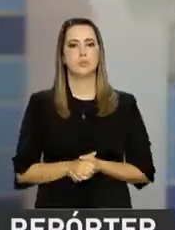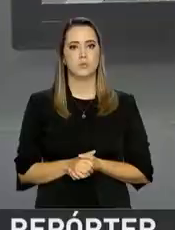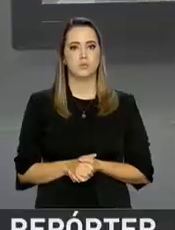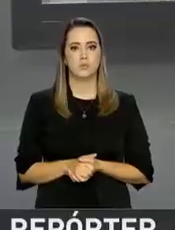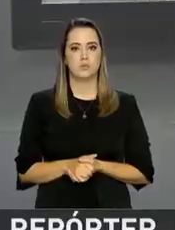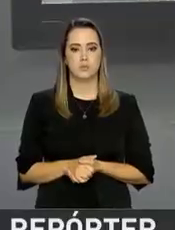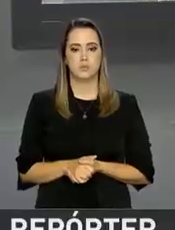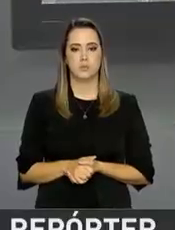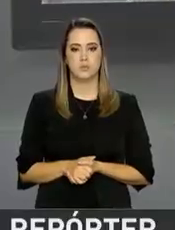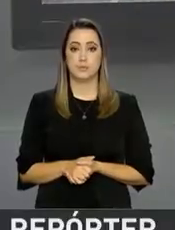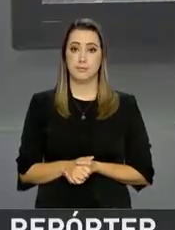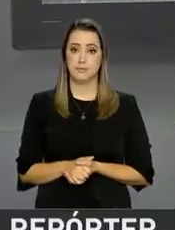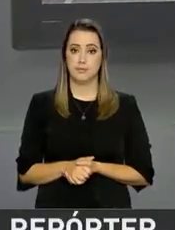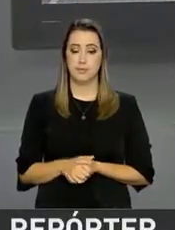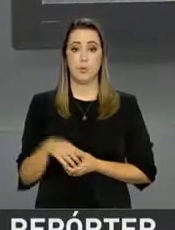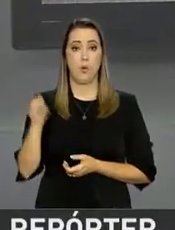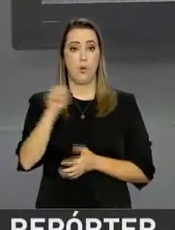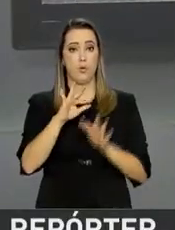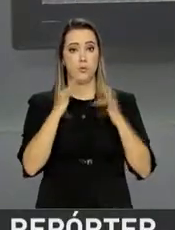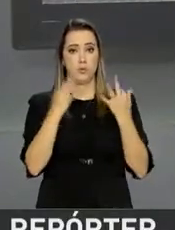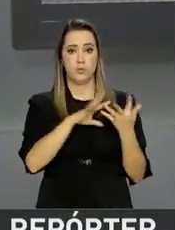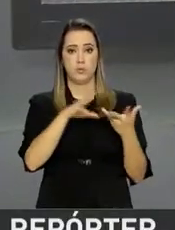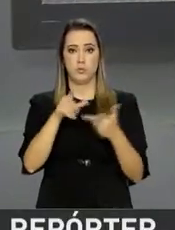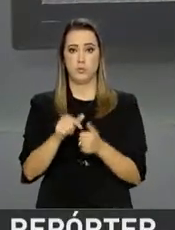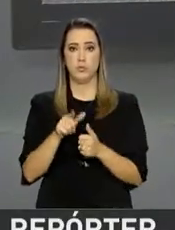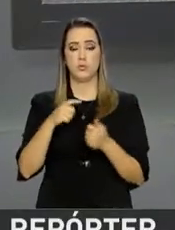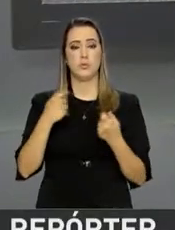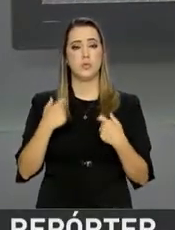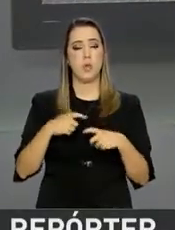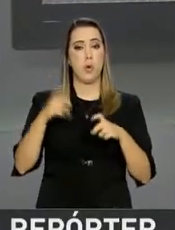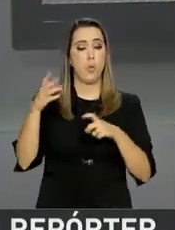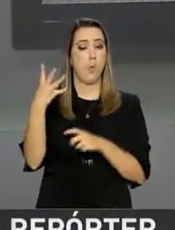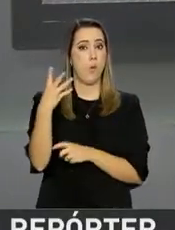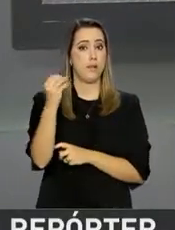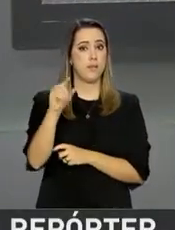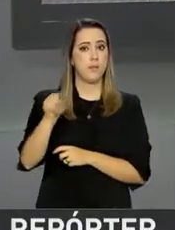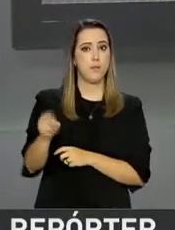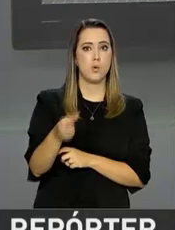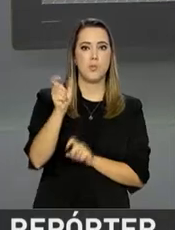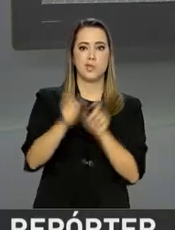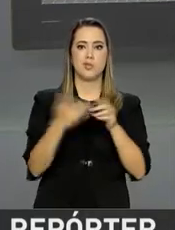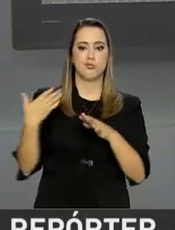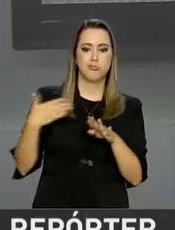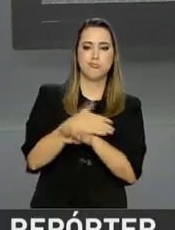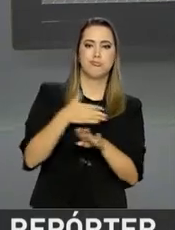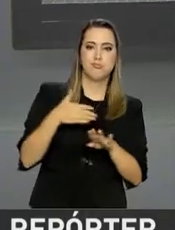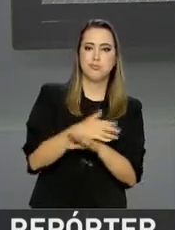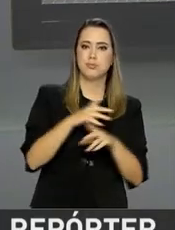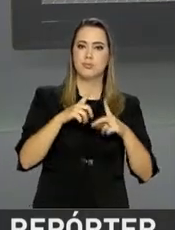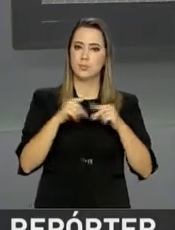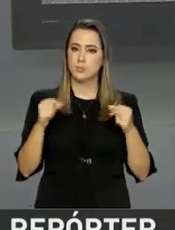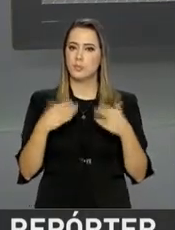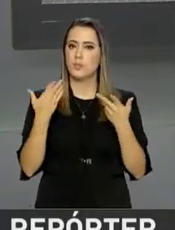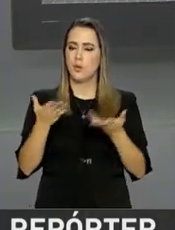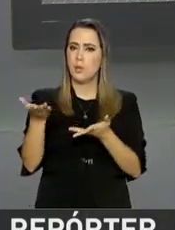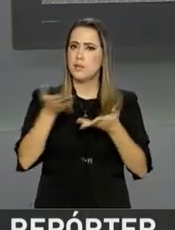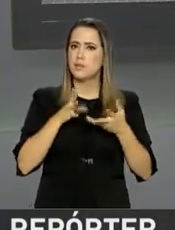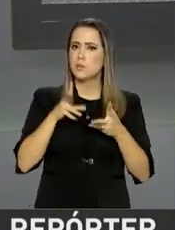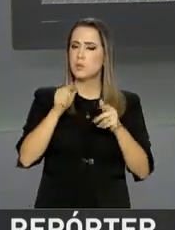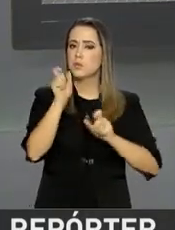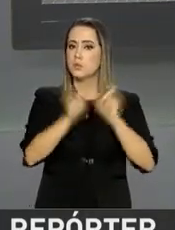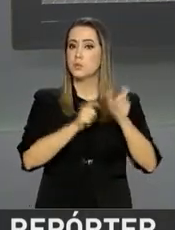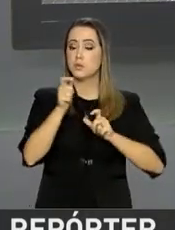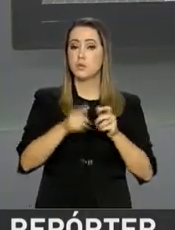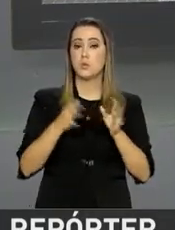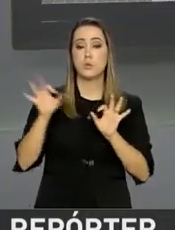trabalho o 8º fórum mundial da água deve atrair 40 mil pessoas para a capital federal para receber todo esse público